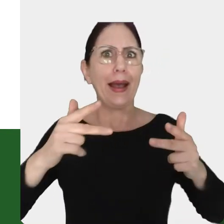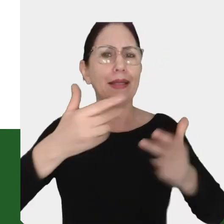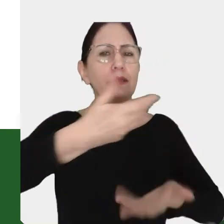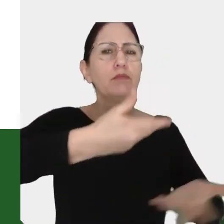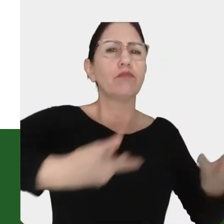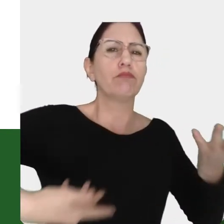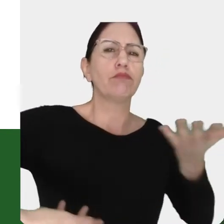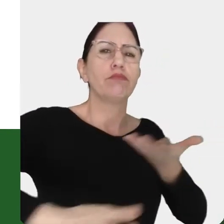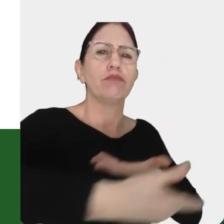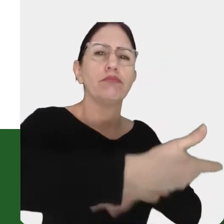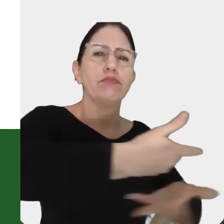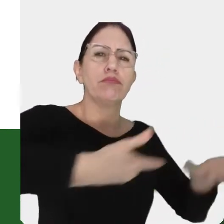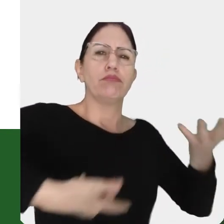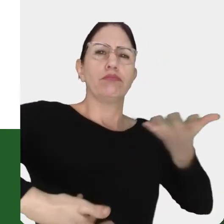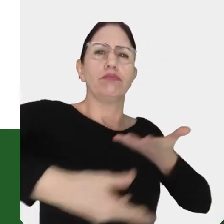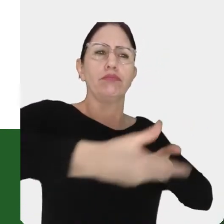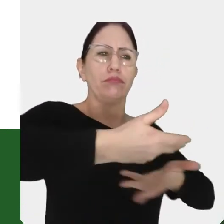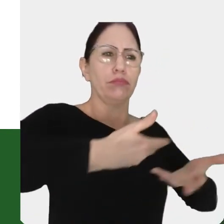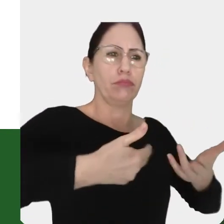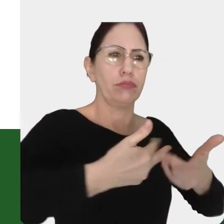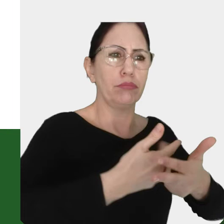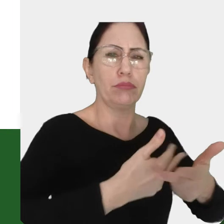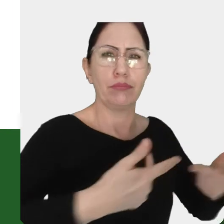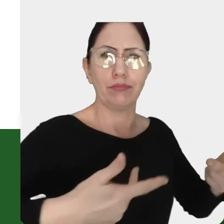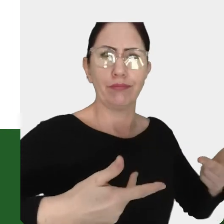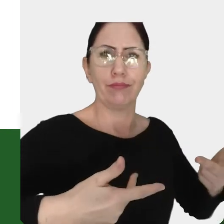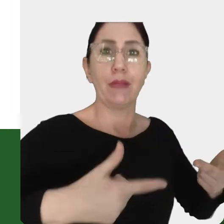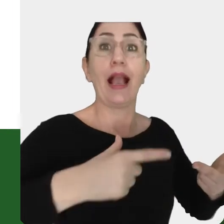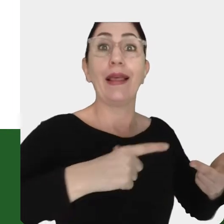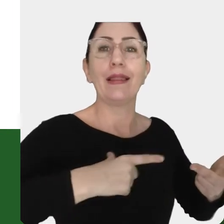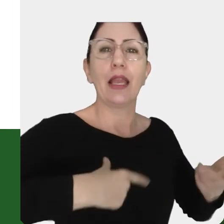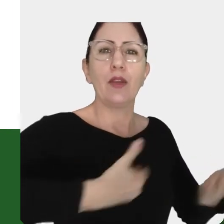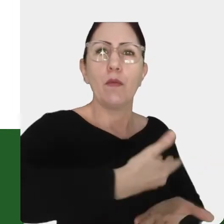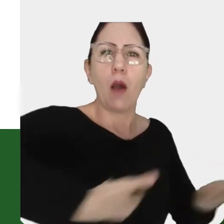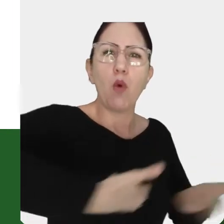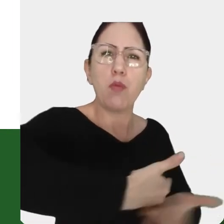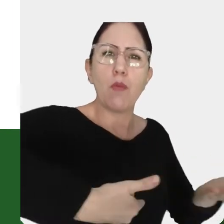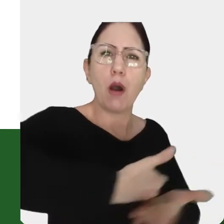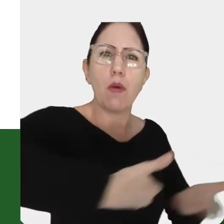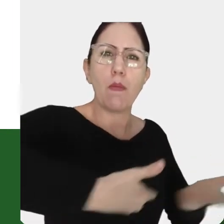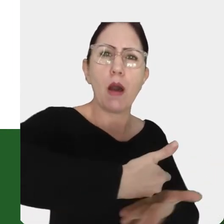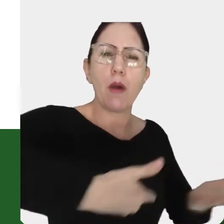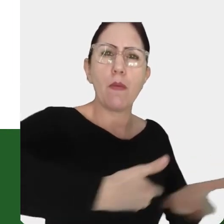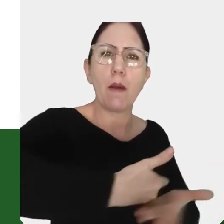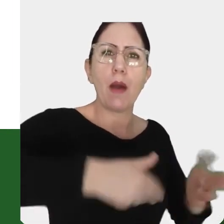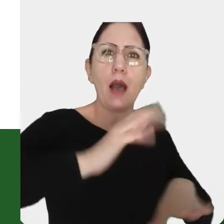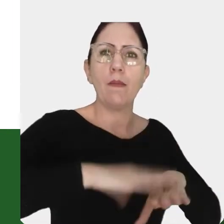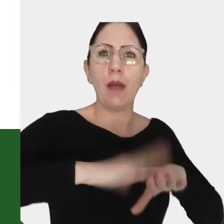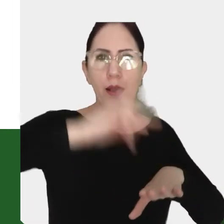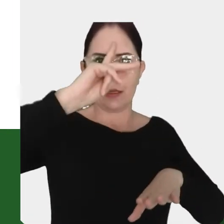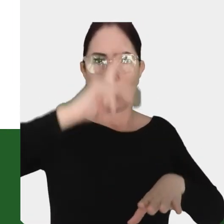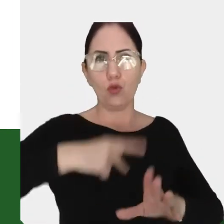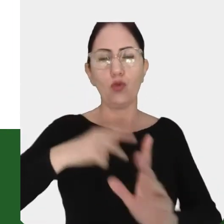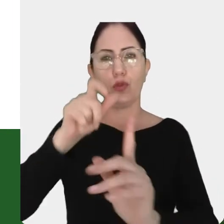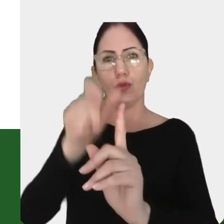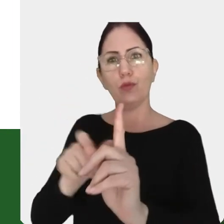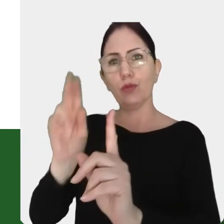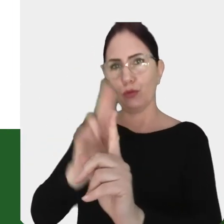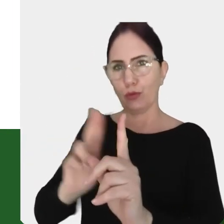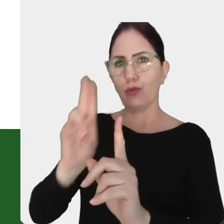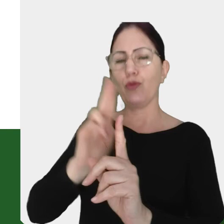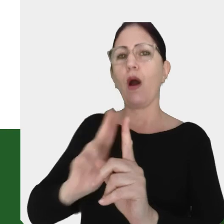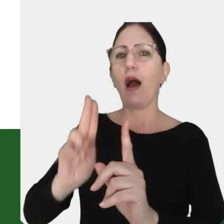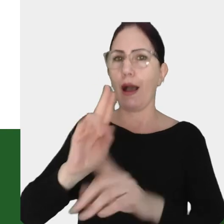mais interativo, ele poderia, então, personalizar bem mais, por exemplo, uma interface de um